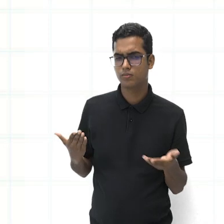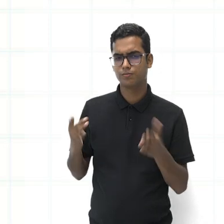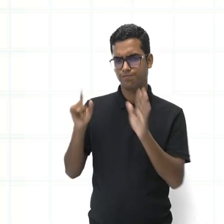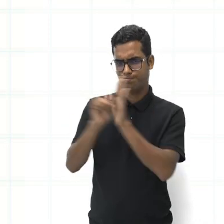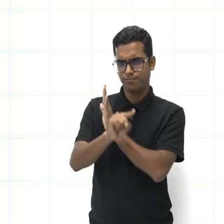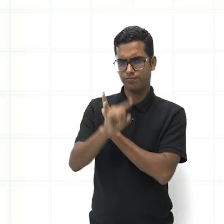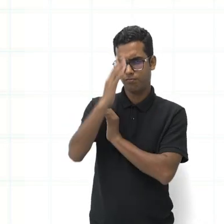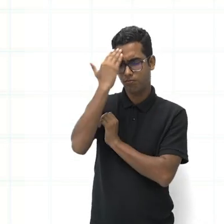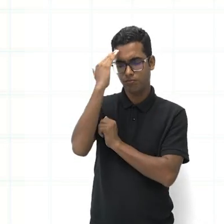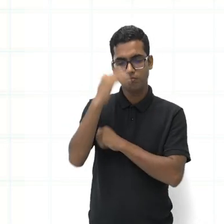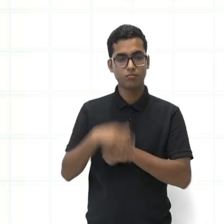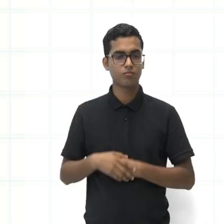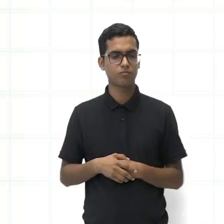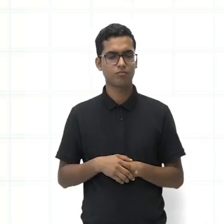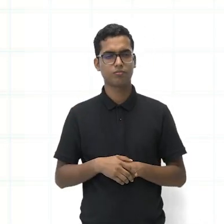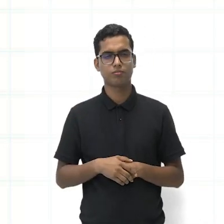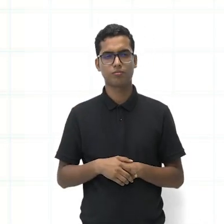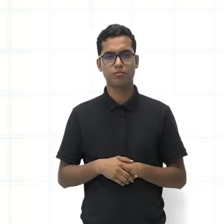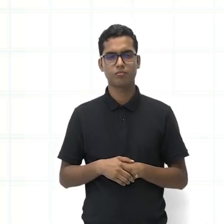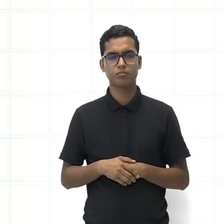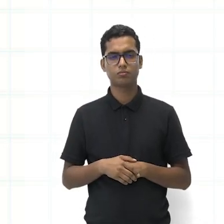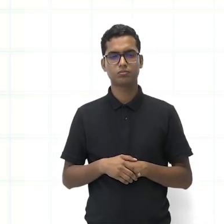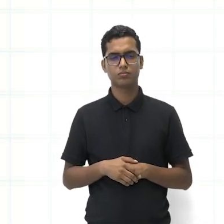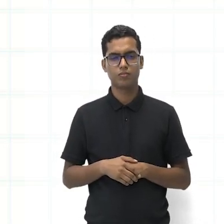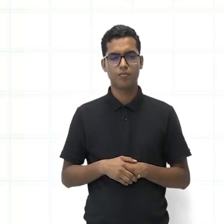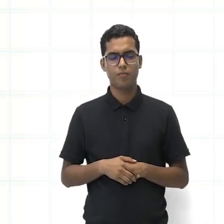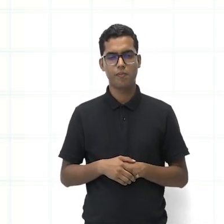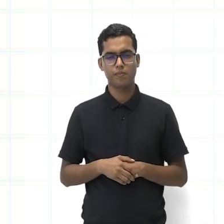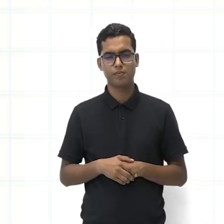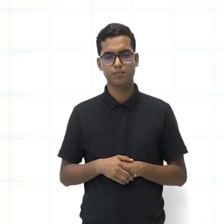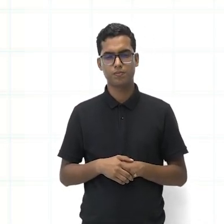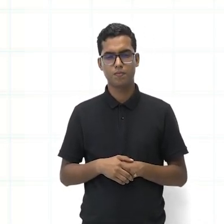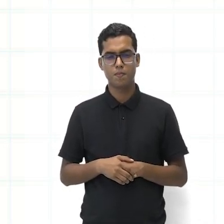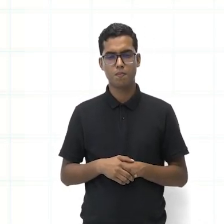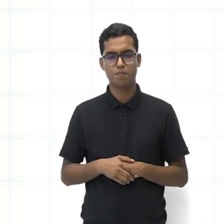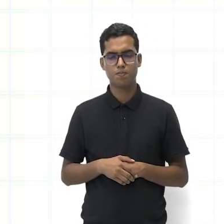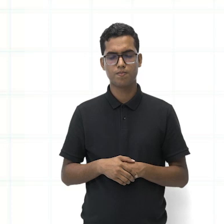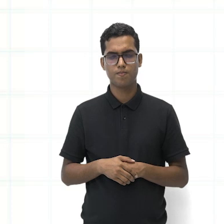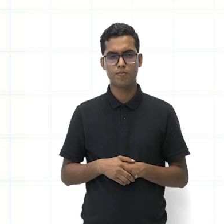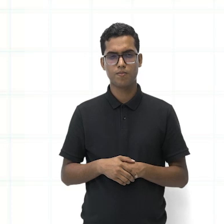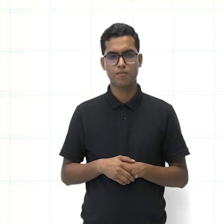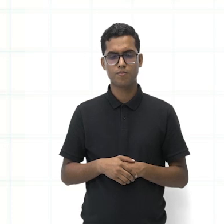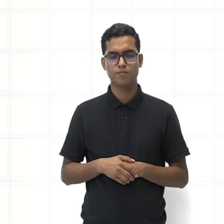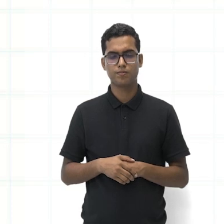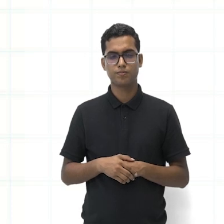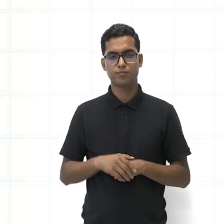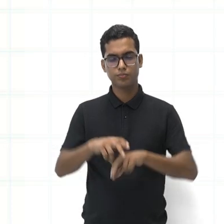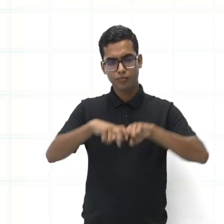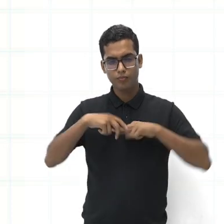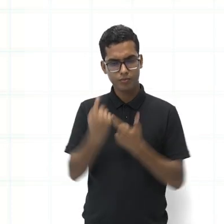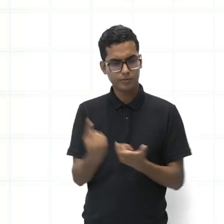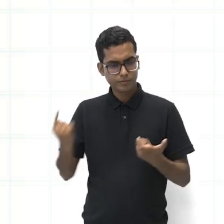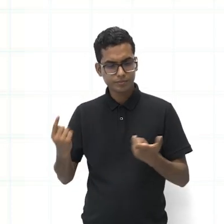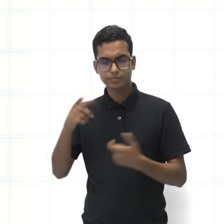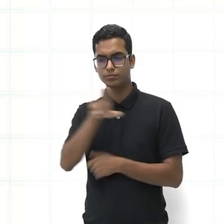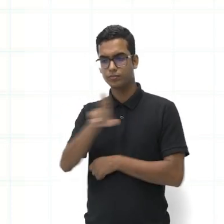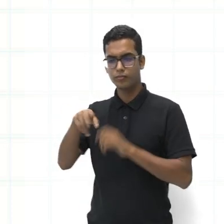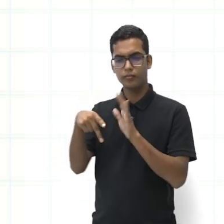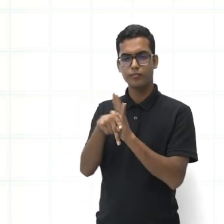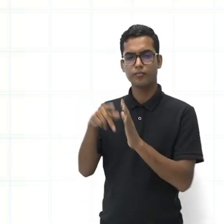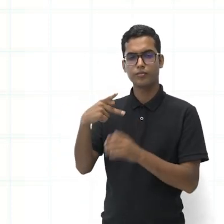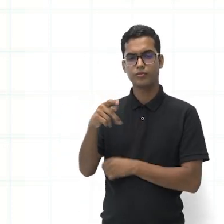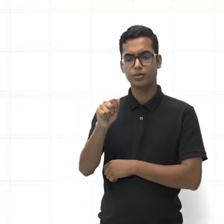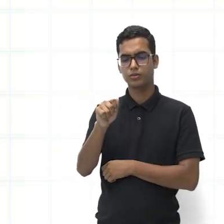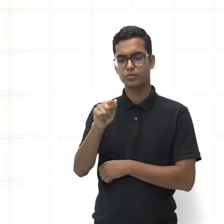né? Por que que aqui é are e não is? Justamente porque eu tô falando de plural, tô falando do nome dos meus pais,